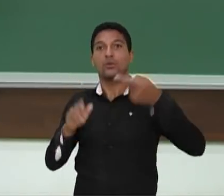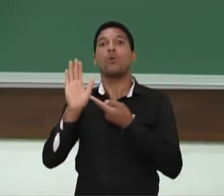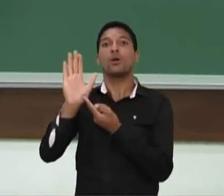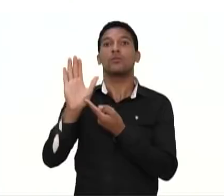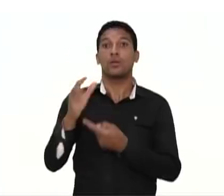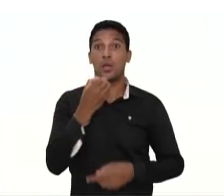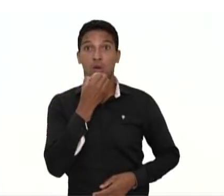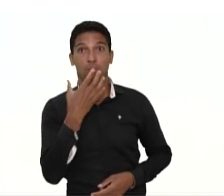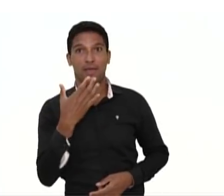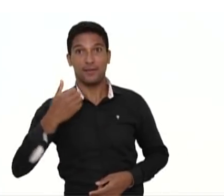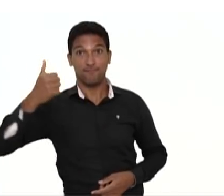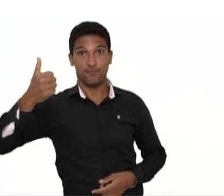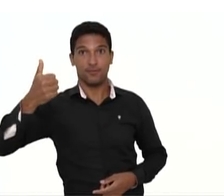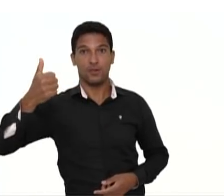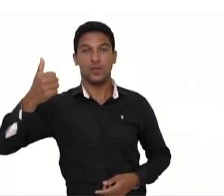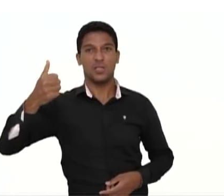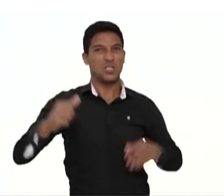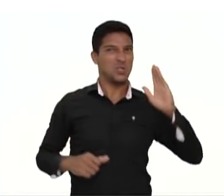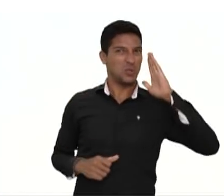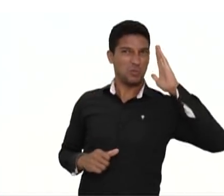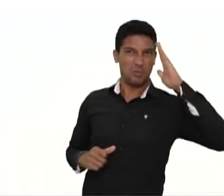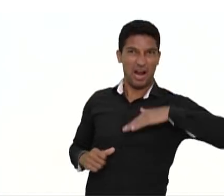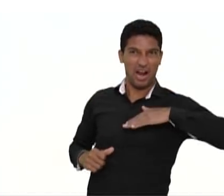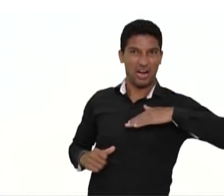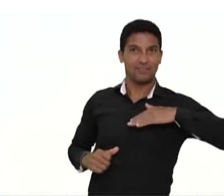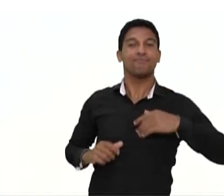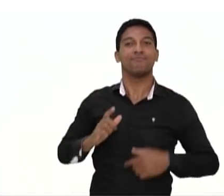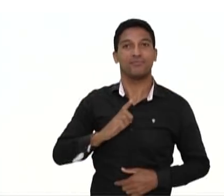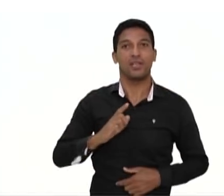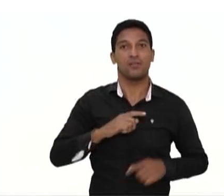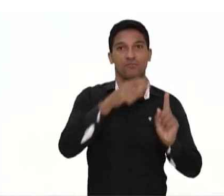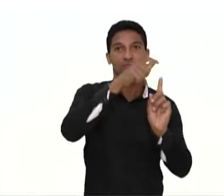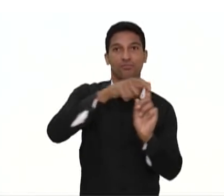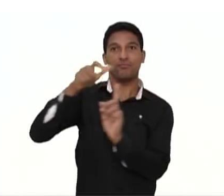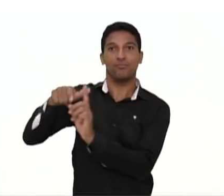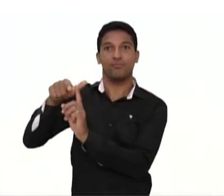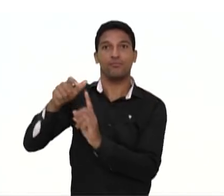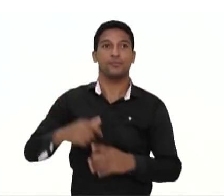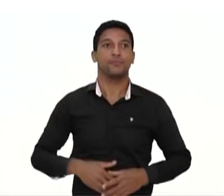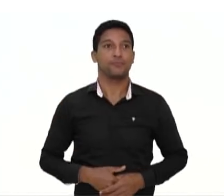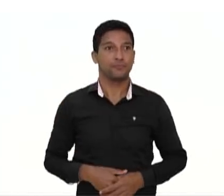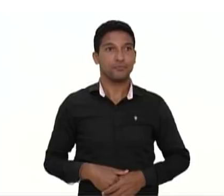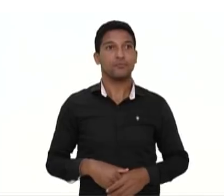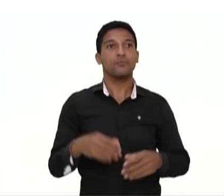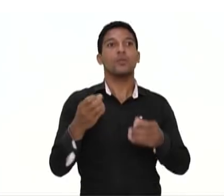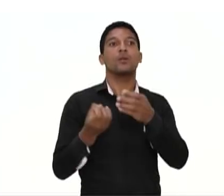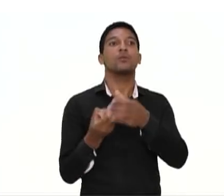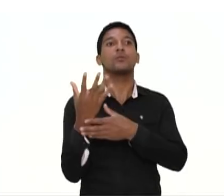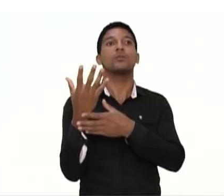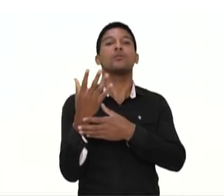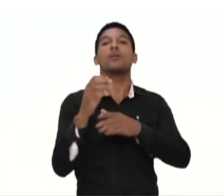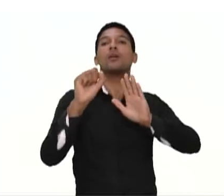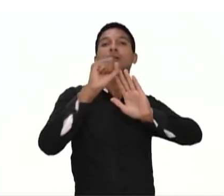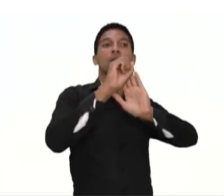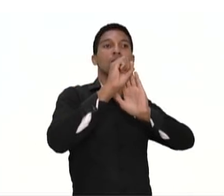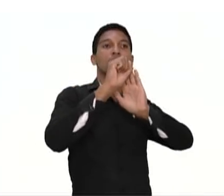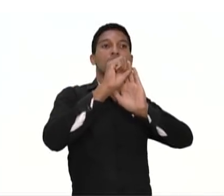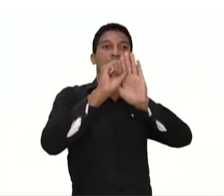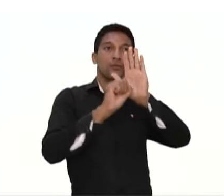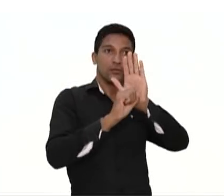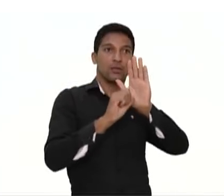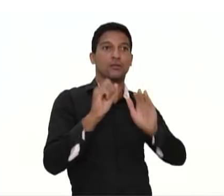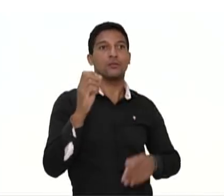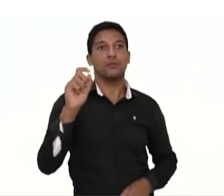Então, autos surgiram na Idade Média, nos séculos X e XV, com o objetivo de passar os dogmas da